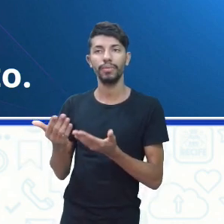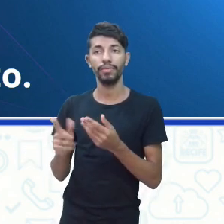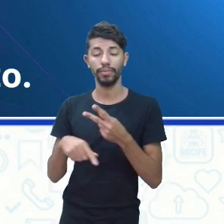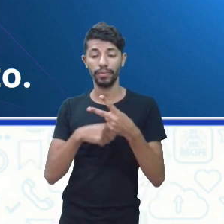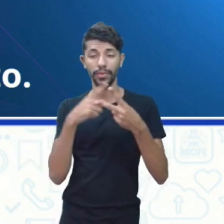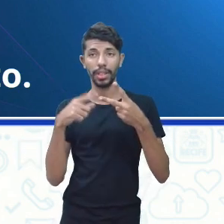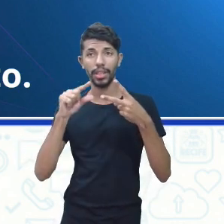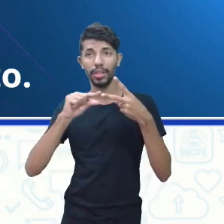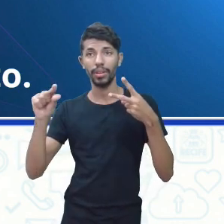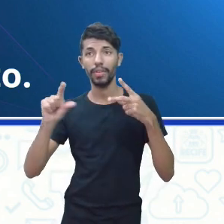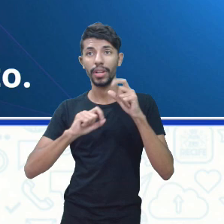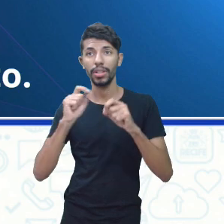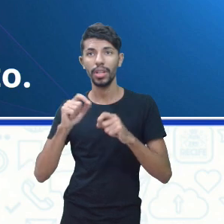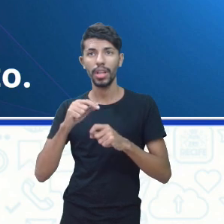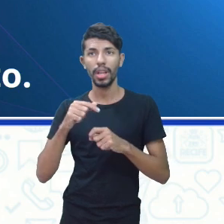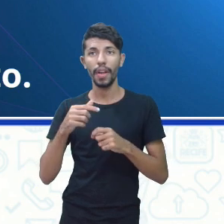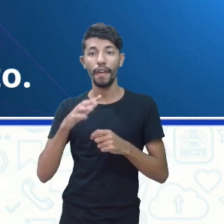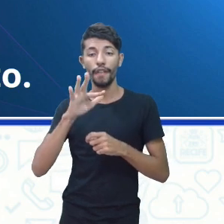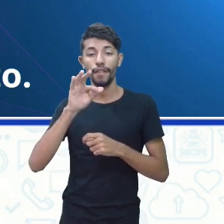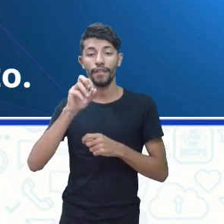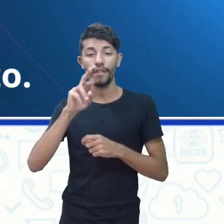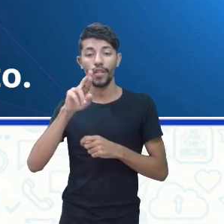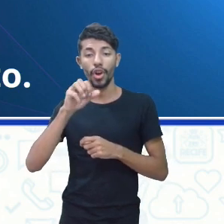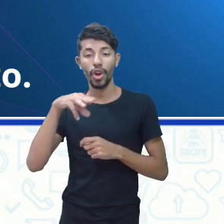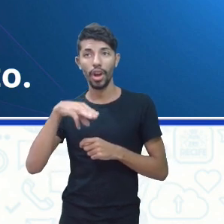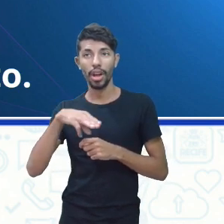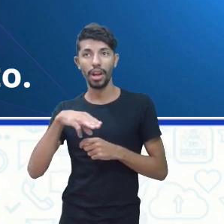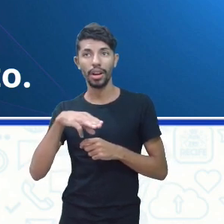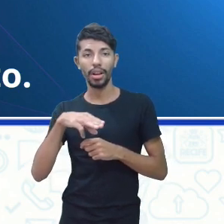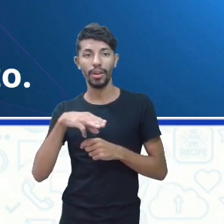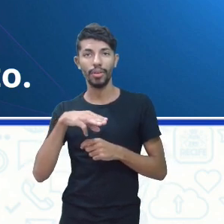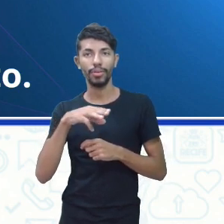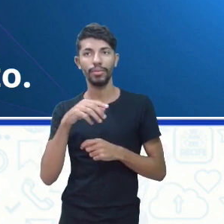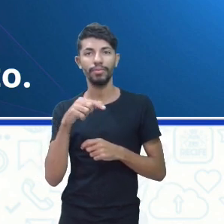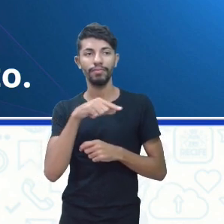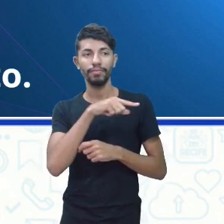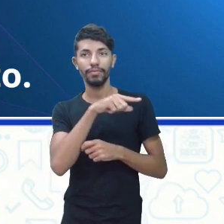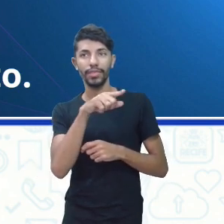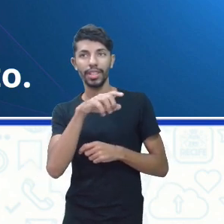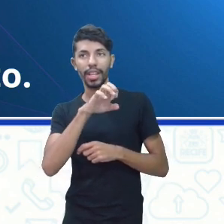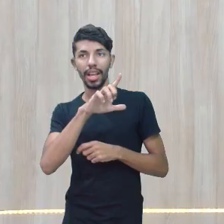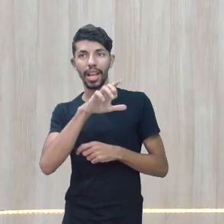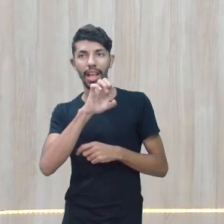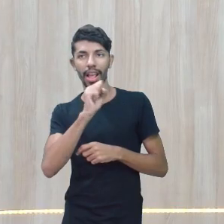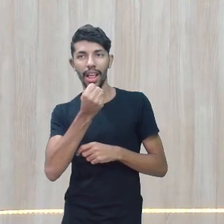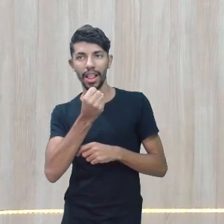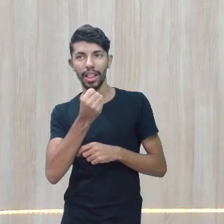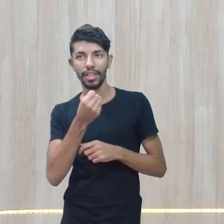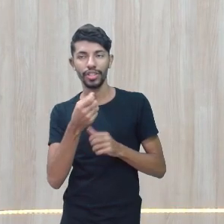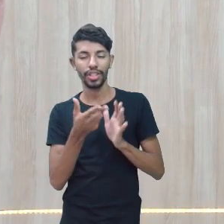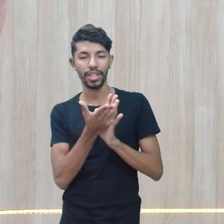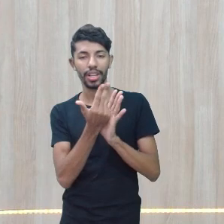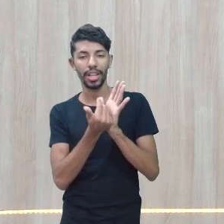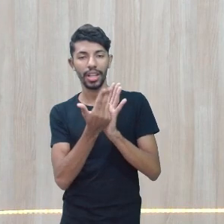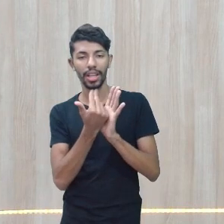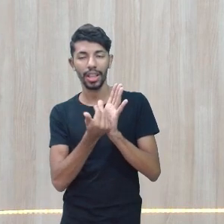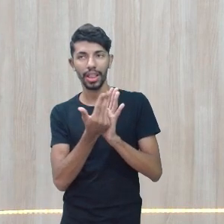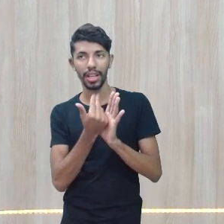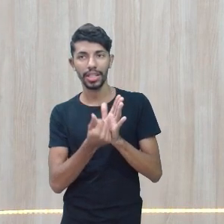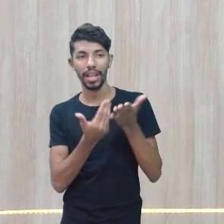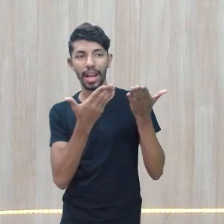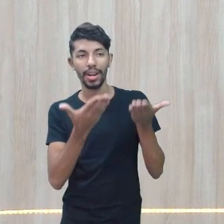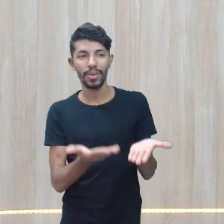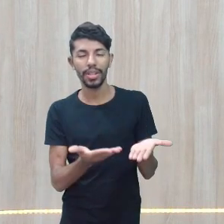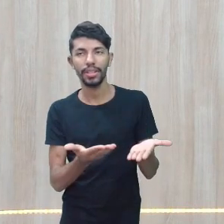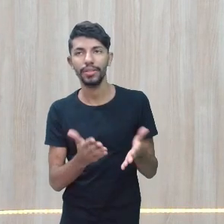plural. Aí vocês percebem que o verbo, não é? Ele está concordando com o sujeito, não é? E aí nós